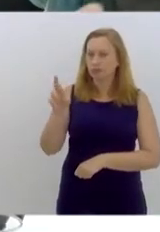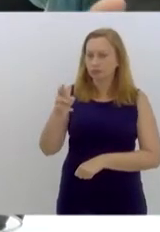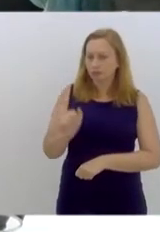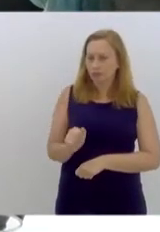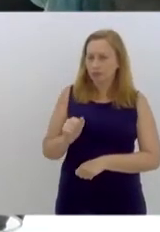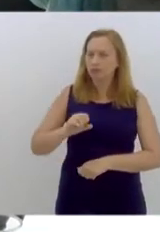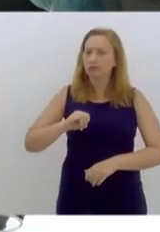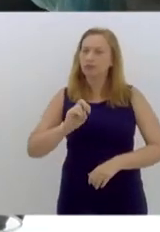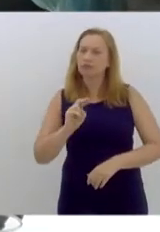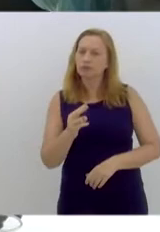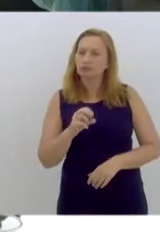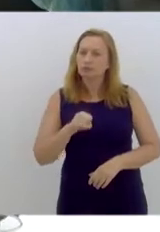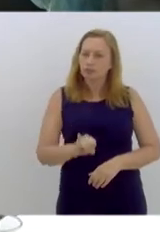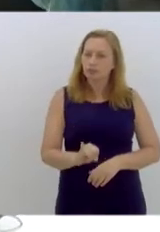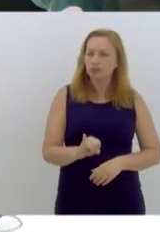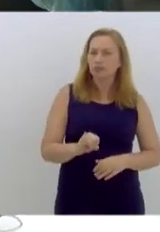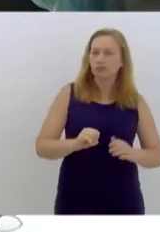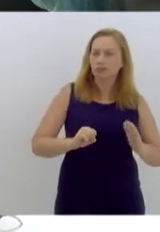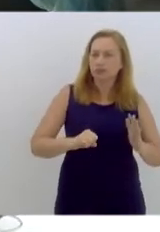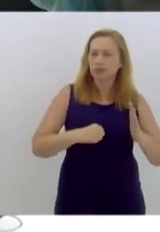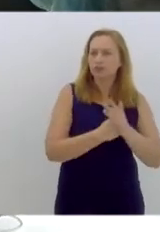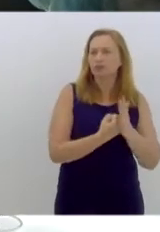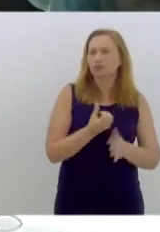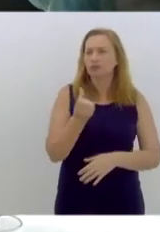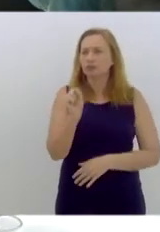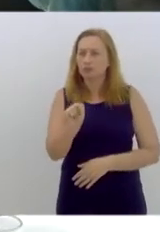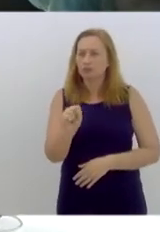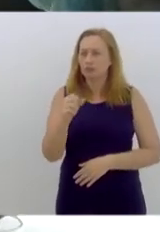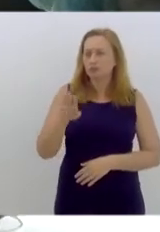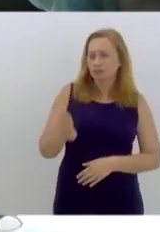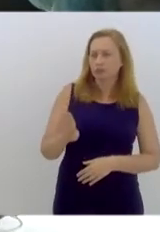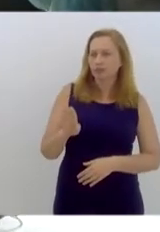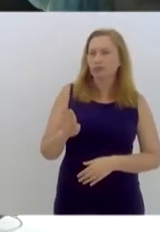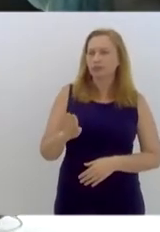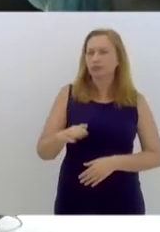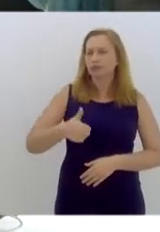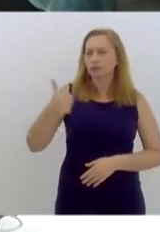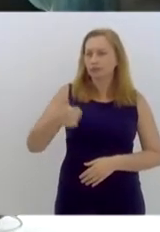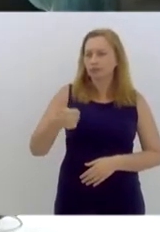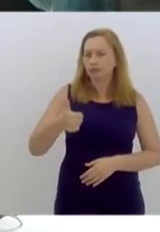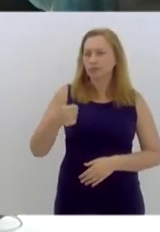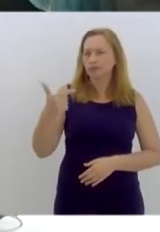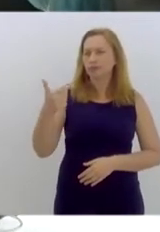o impacto de 8 bi está nesse processo, ou está no primeiro ou está no segundo?